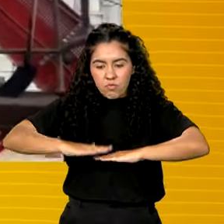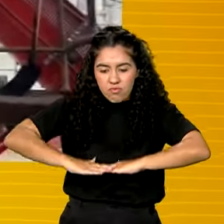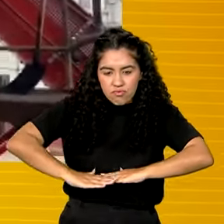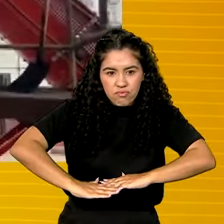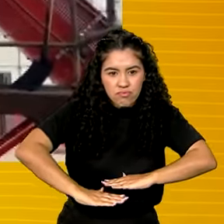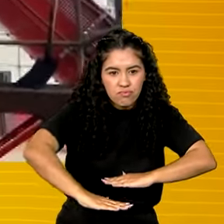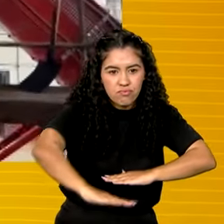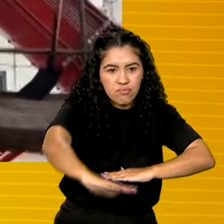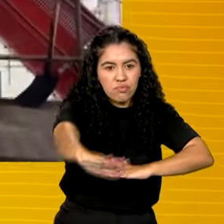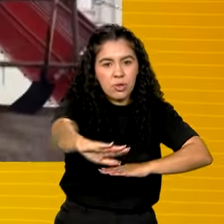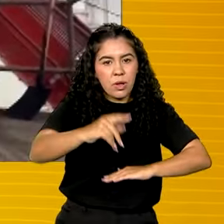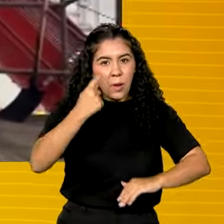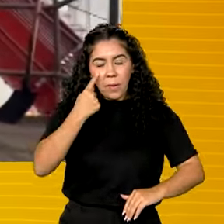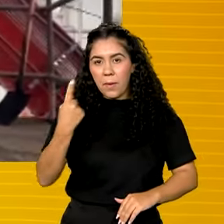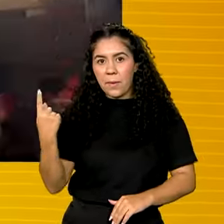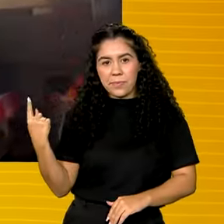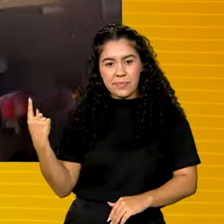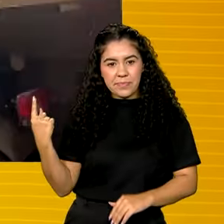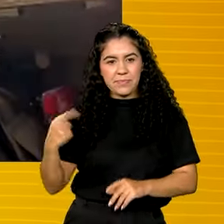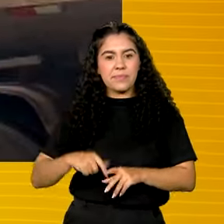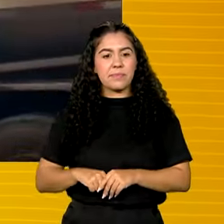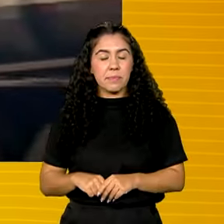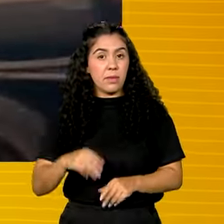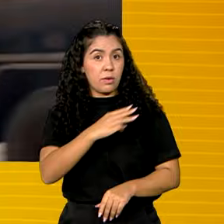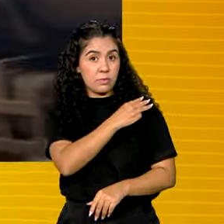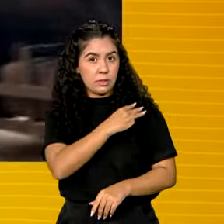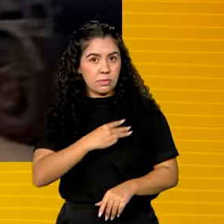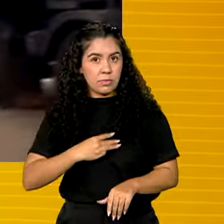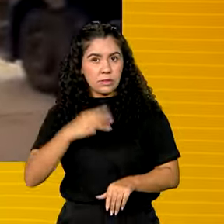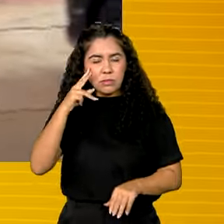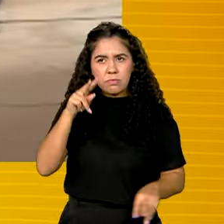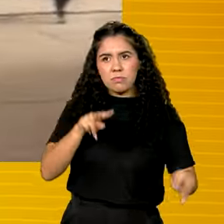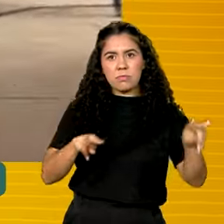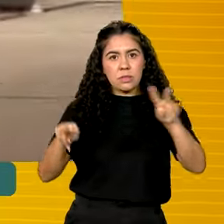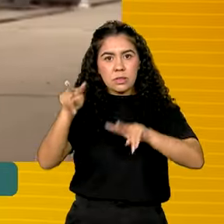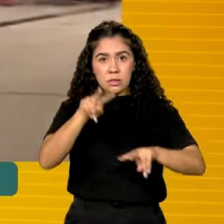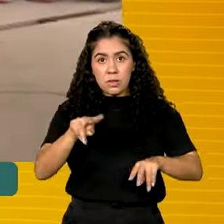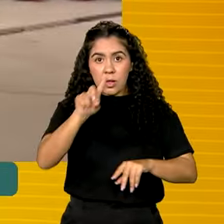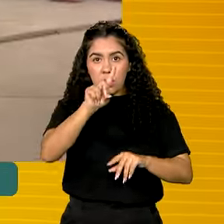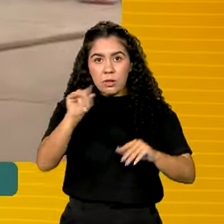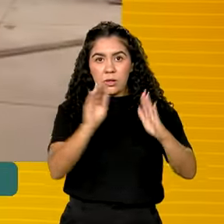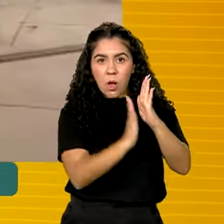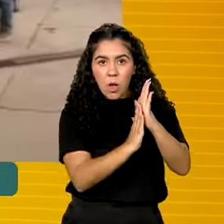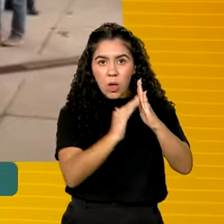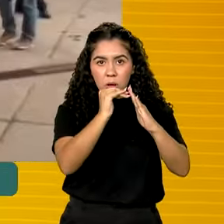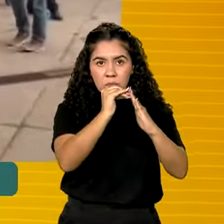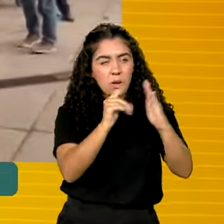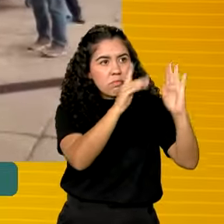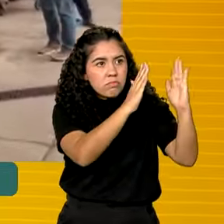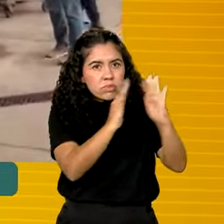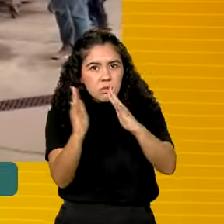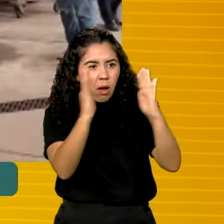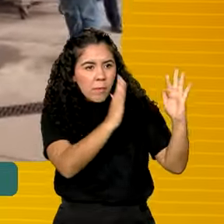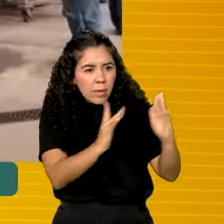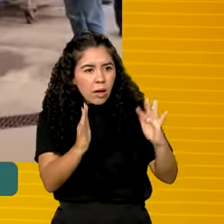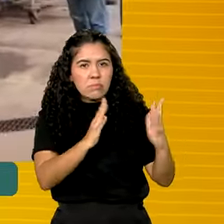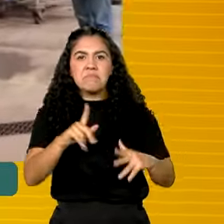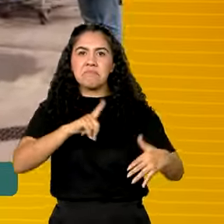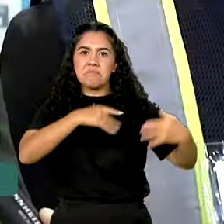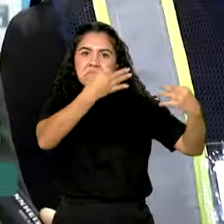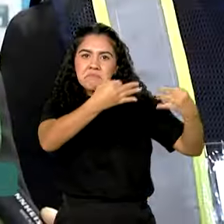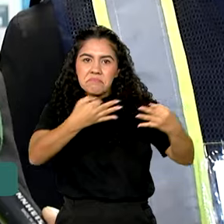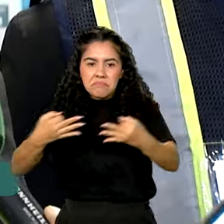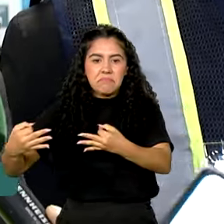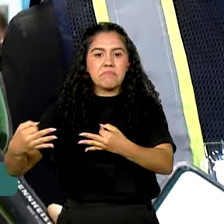instalada próximo à pista do aeroporto. Os ministros constataram que o cronograma da execução das obras está andando conforme o